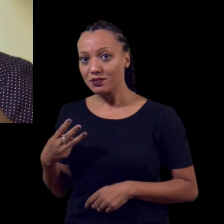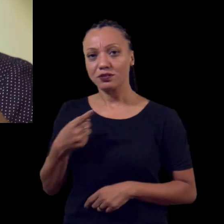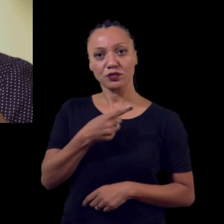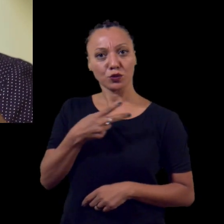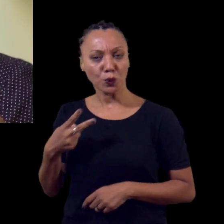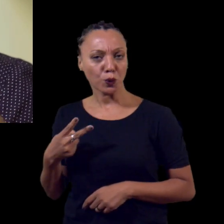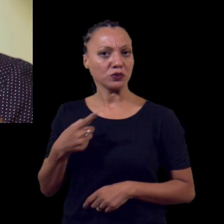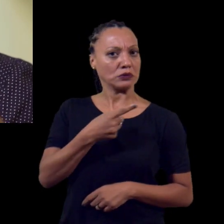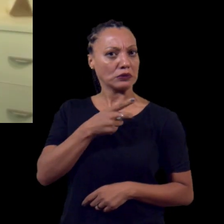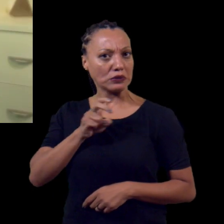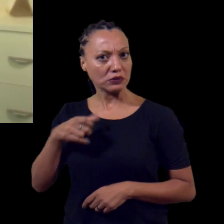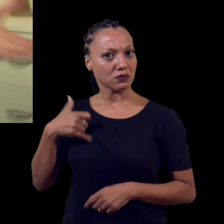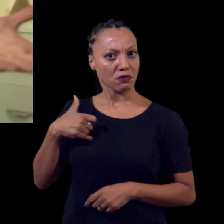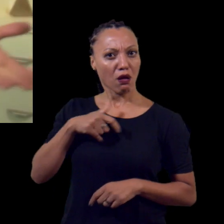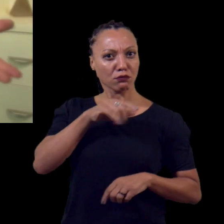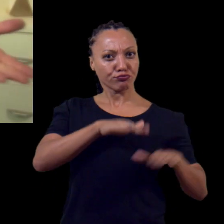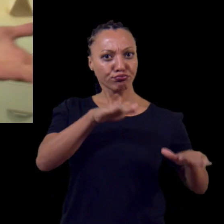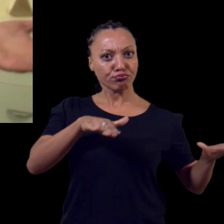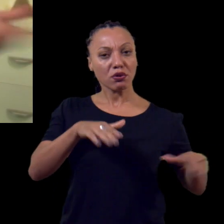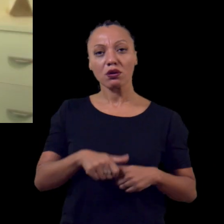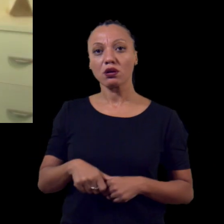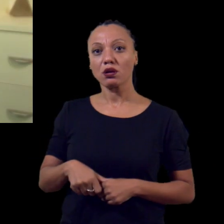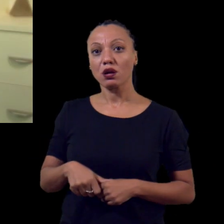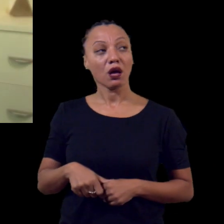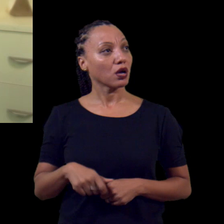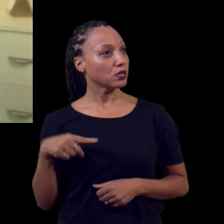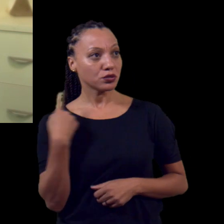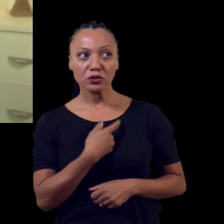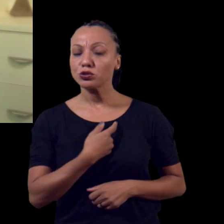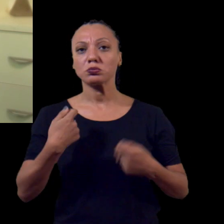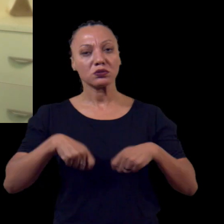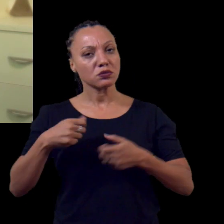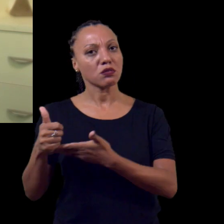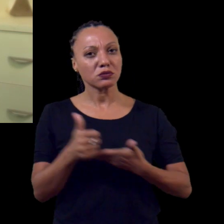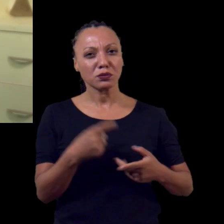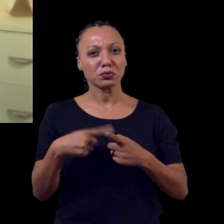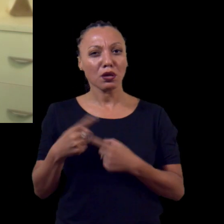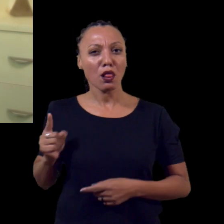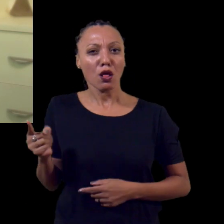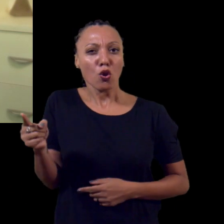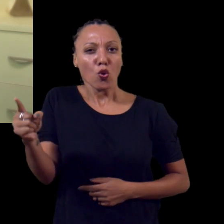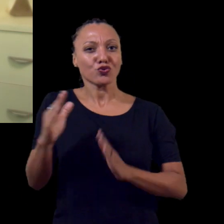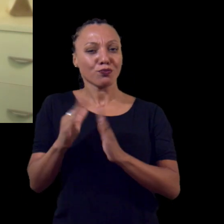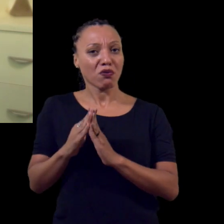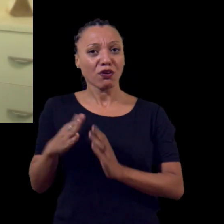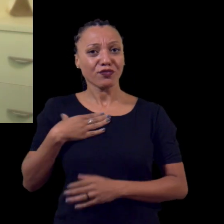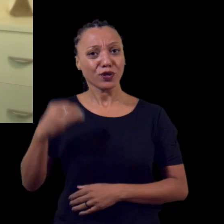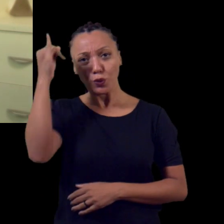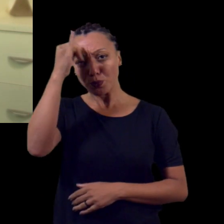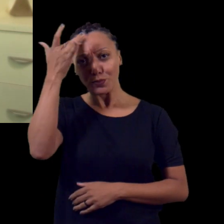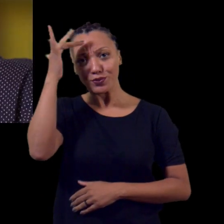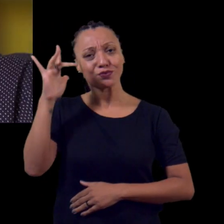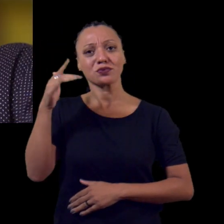muito fora de São Paulo. Porque nosso filho é bobo, não sabe nem atravessar a rua, não temos confiança em deixá-lo fazer isso sozinho. E aquilo muito